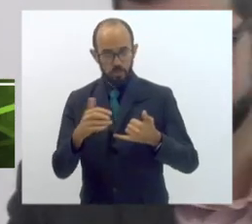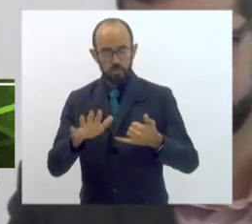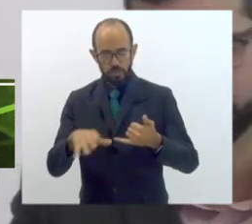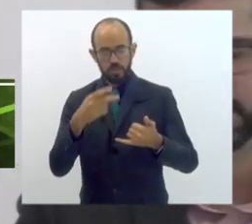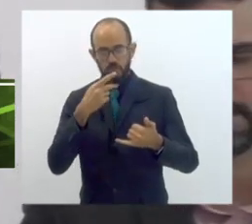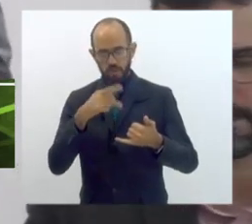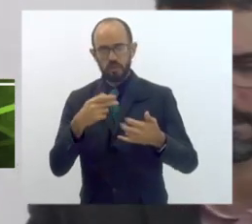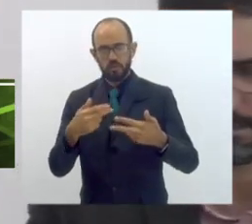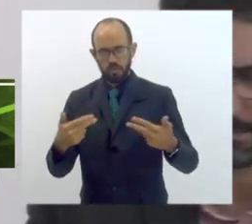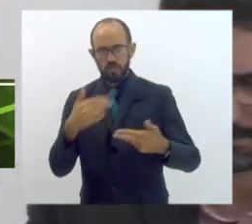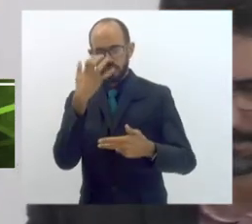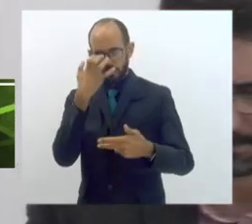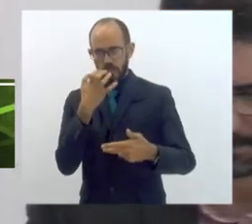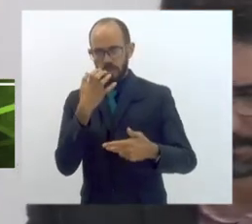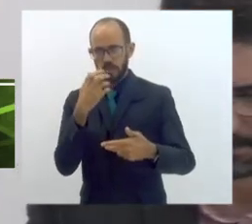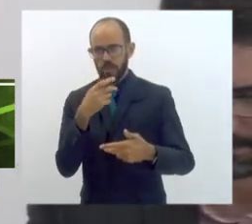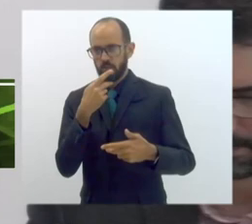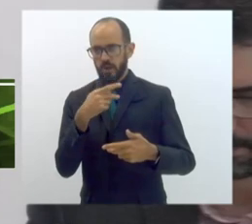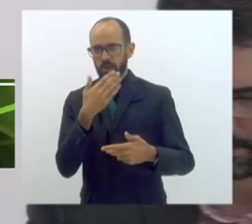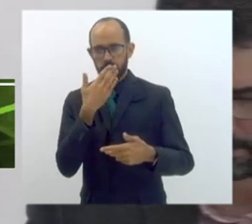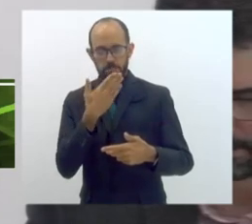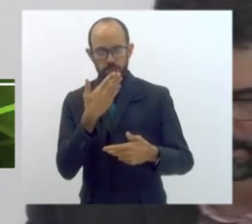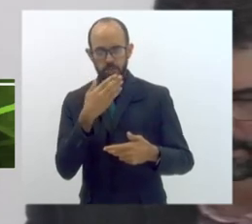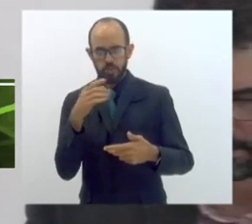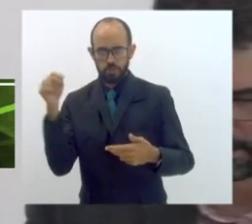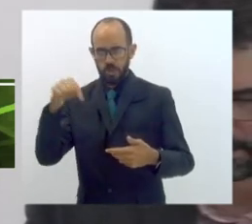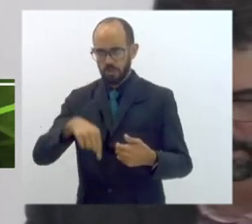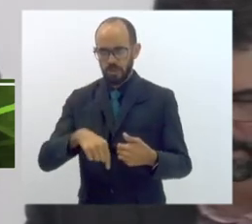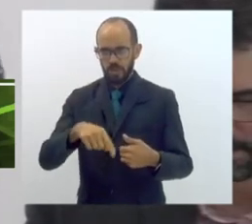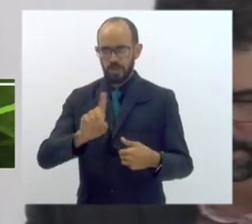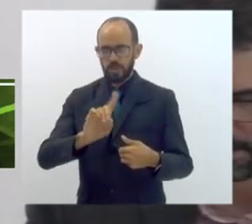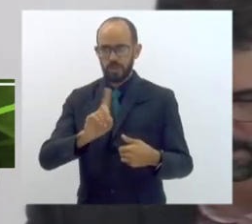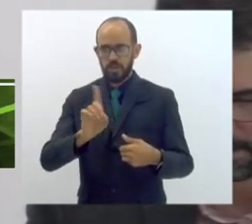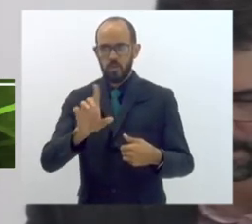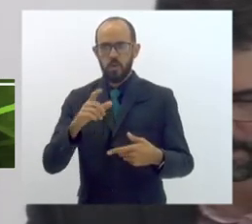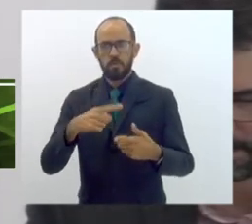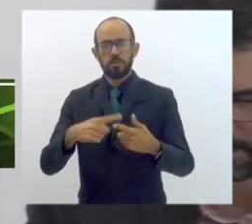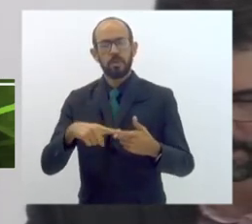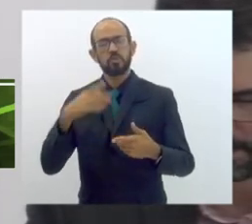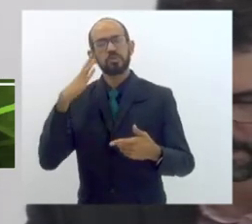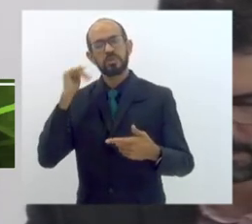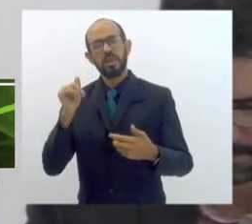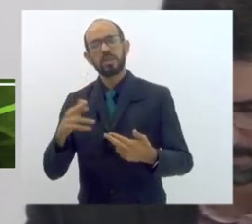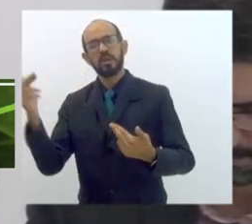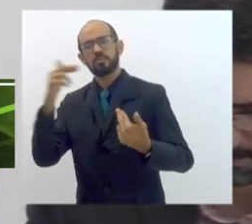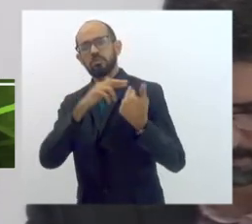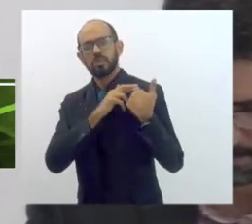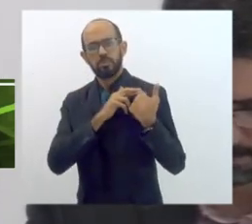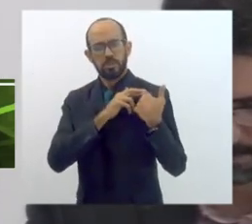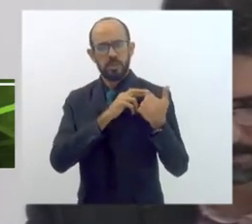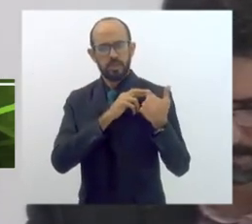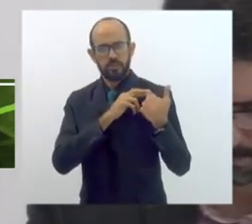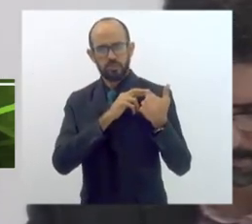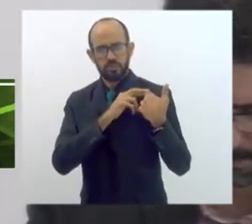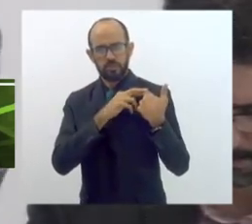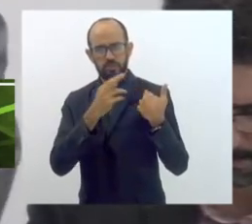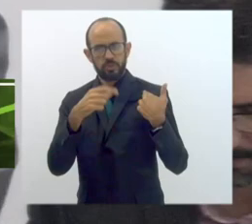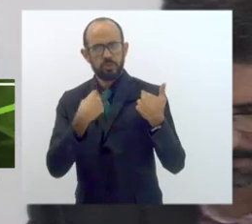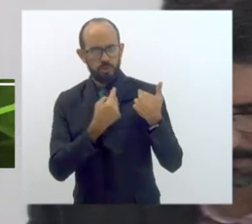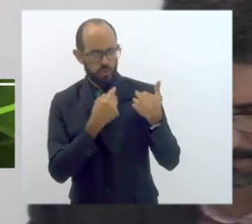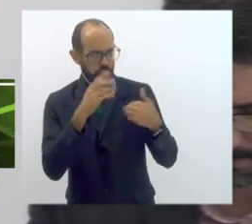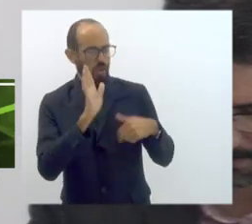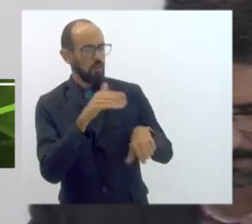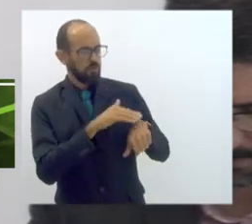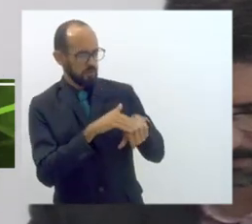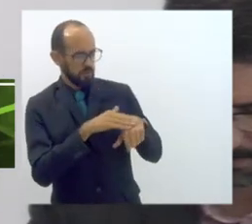E quando eu digo que eu não pedi para estar, não é que eu não quisesse. É que eu sei da responsabilidade que é. E nós podemos ter essa conversa com a